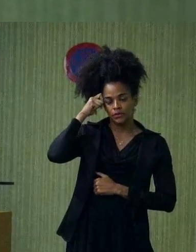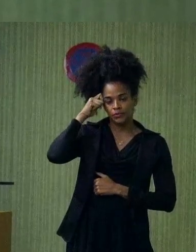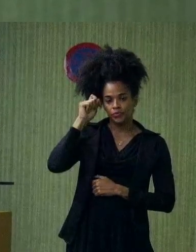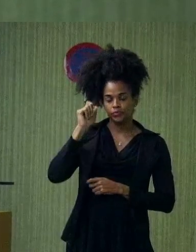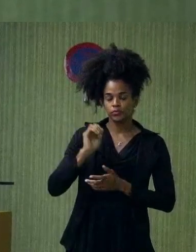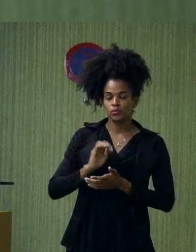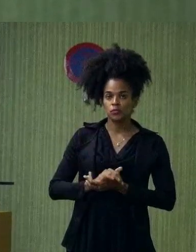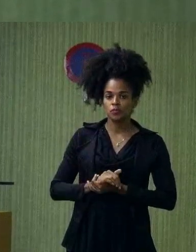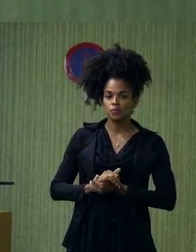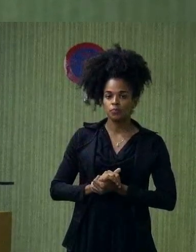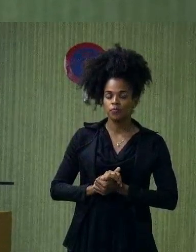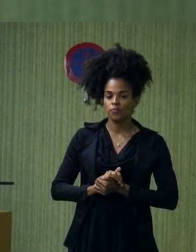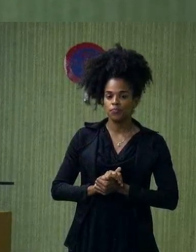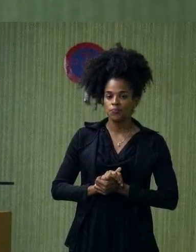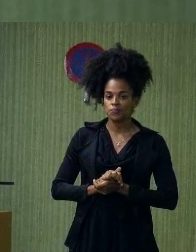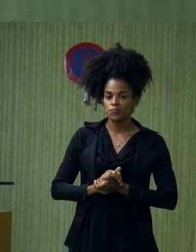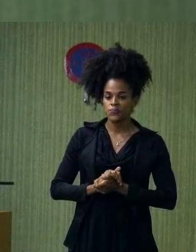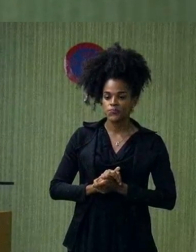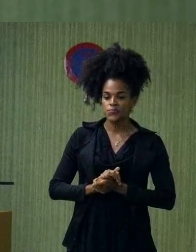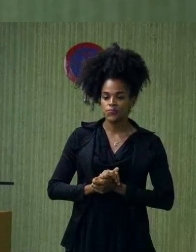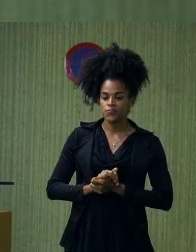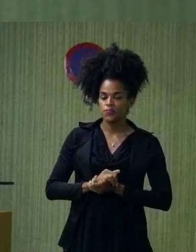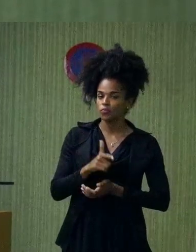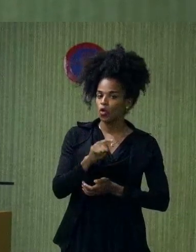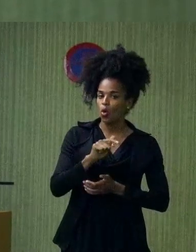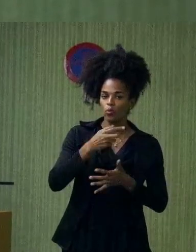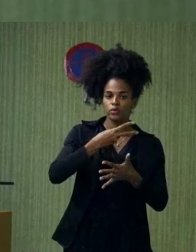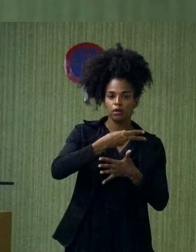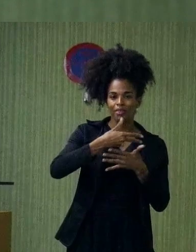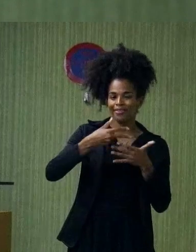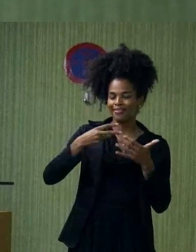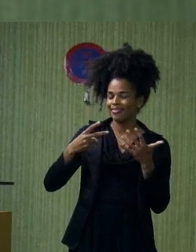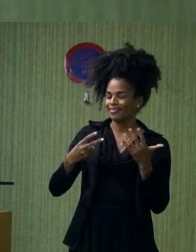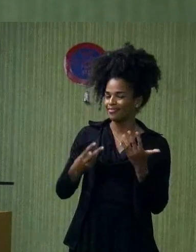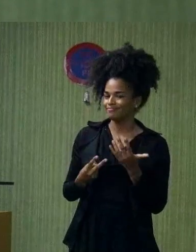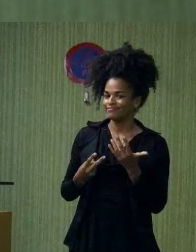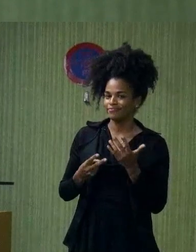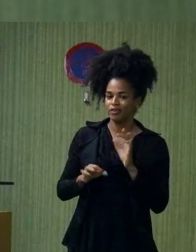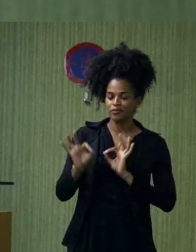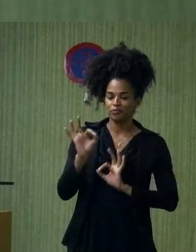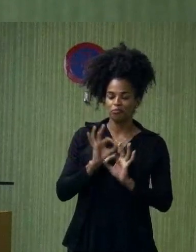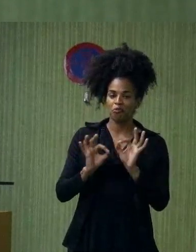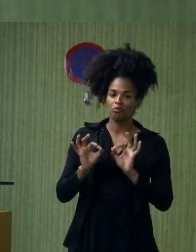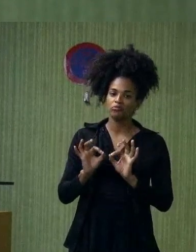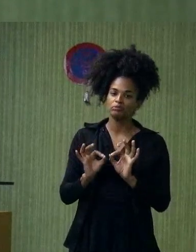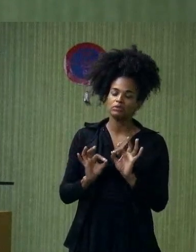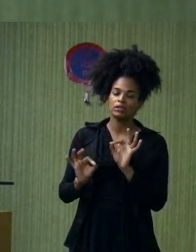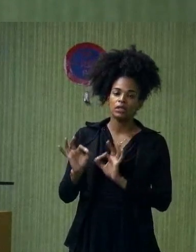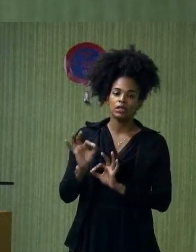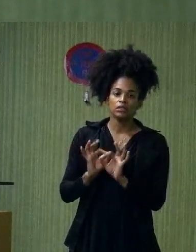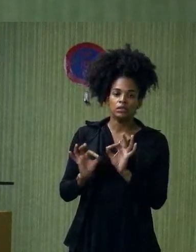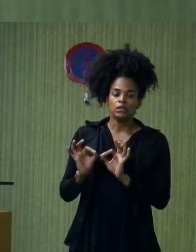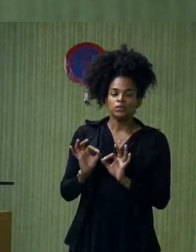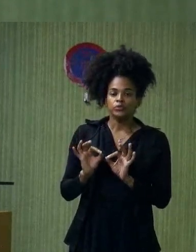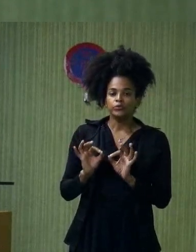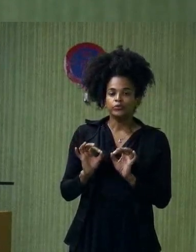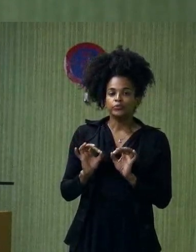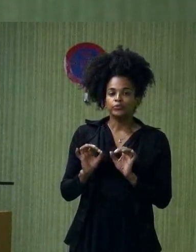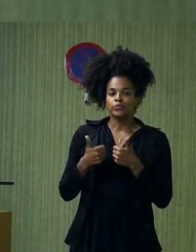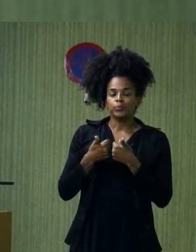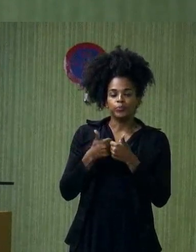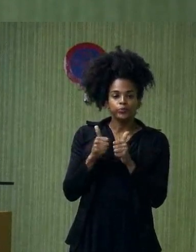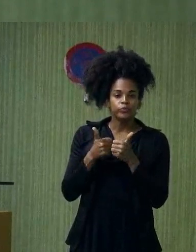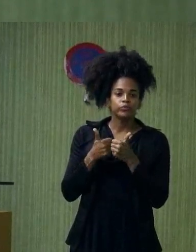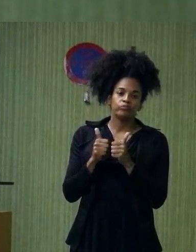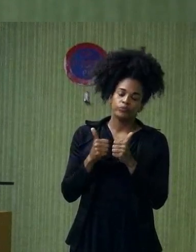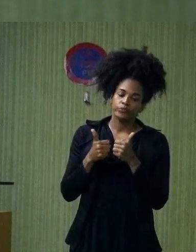pode passar outras medidas ajuste no transpor merenda escolar vamos ter que ter ajuste